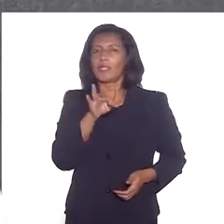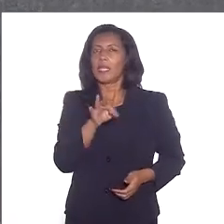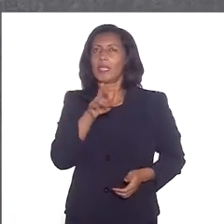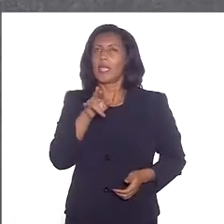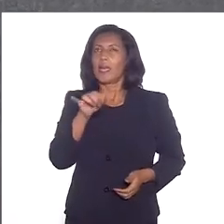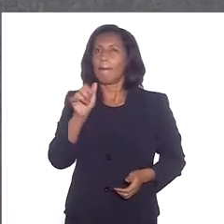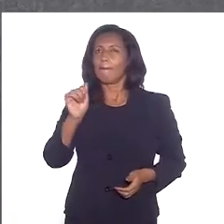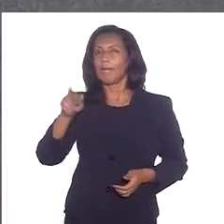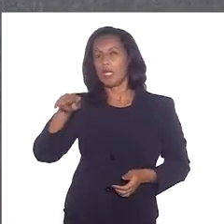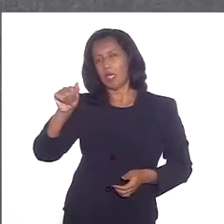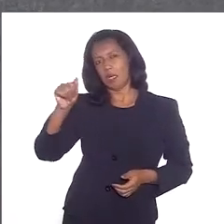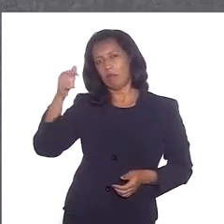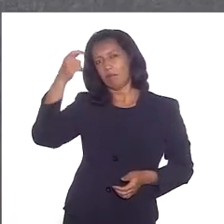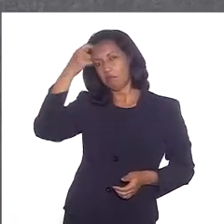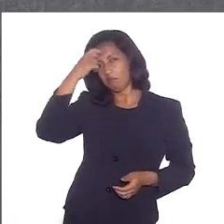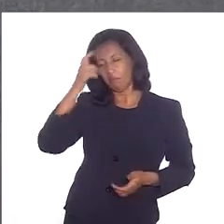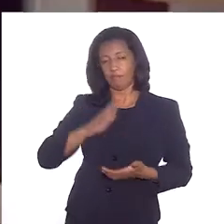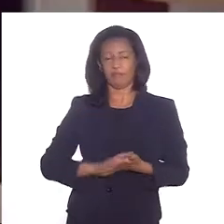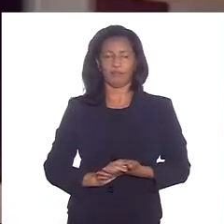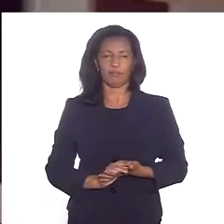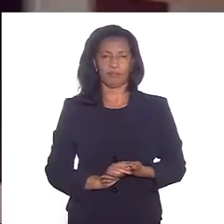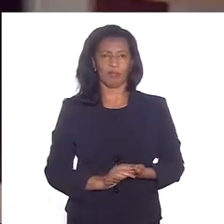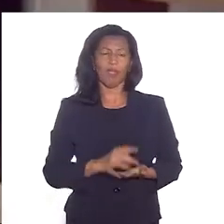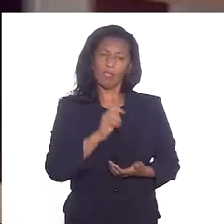uma terapia, Flávia, para vocês?